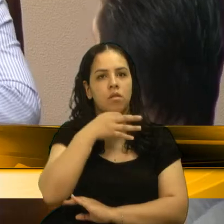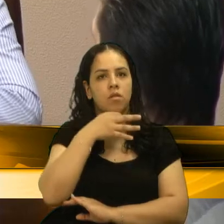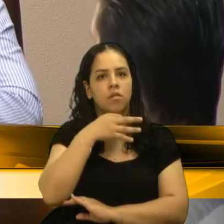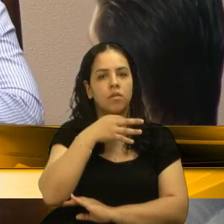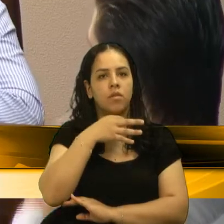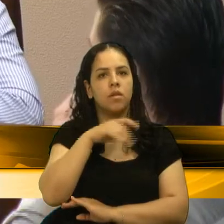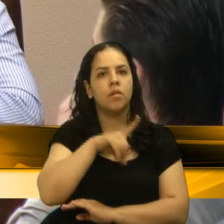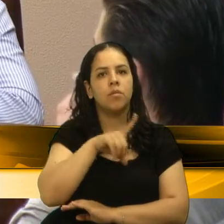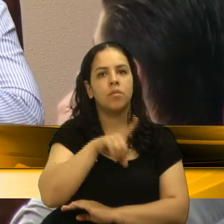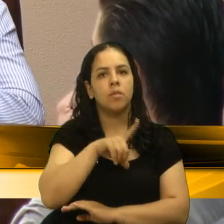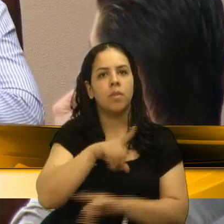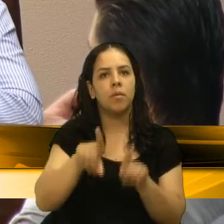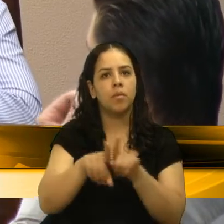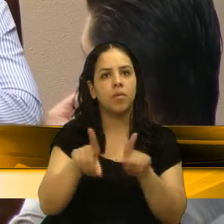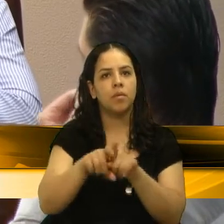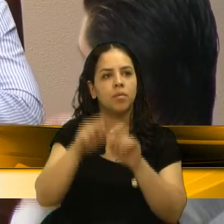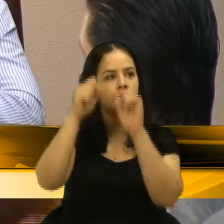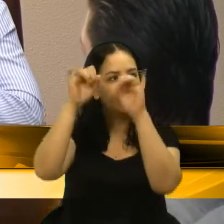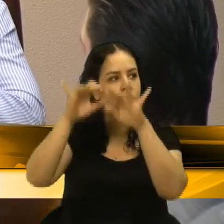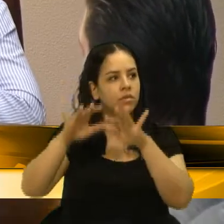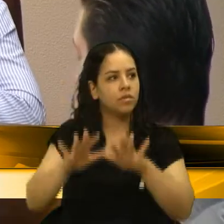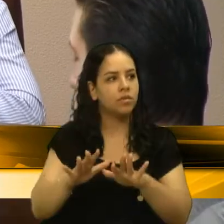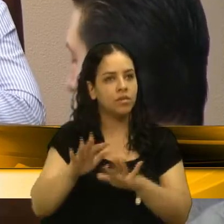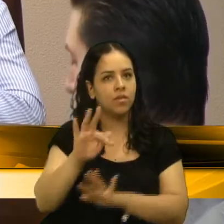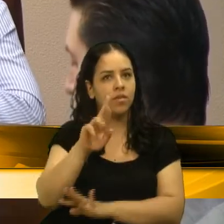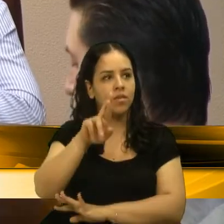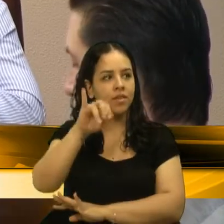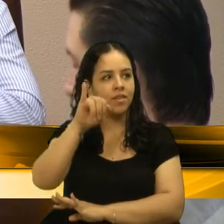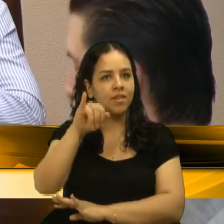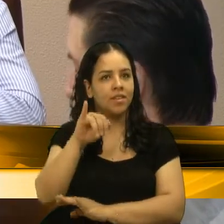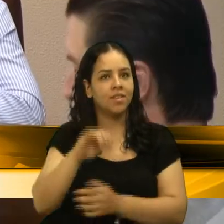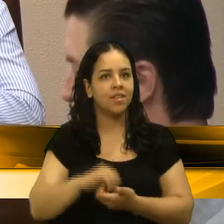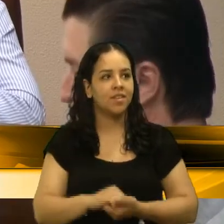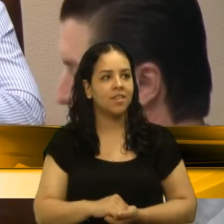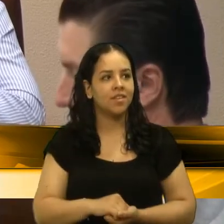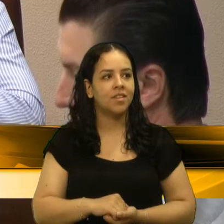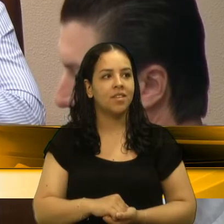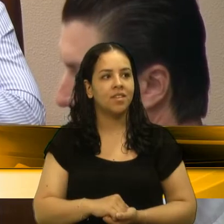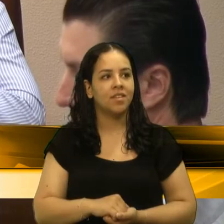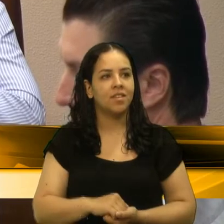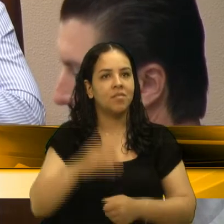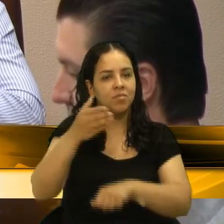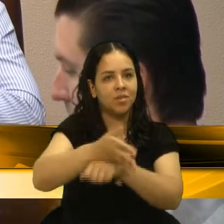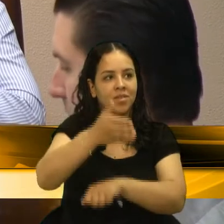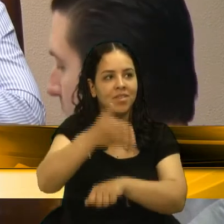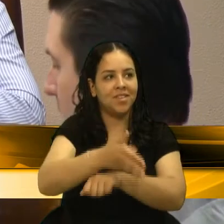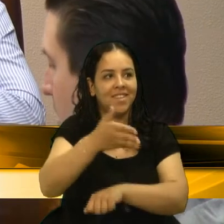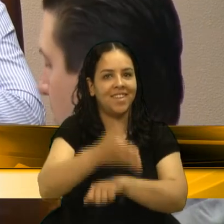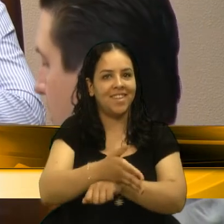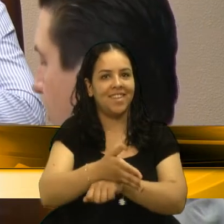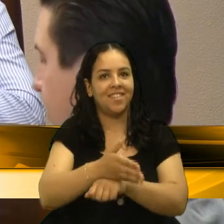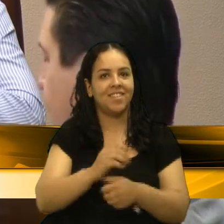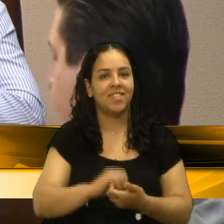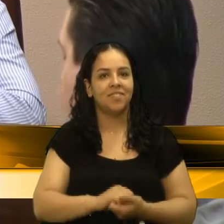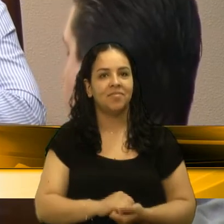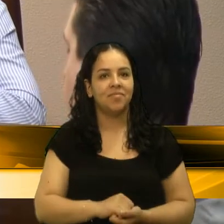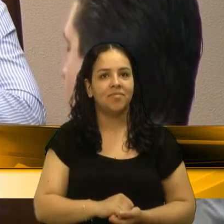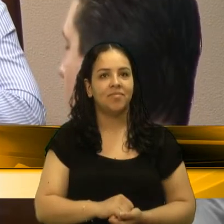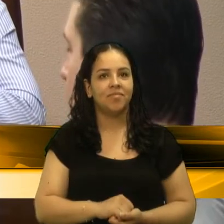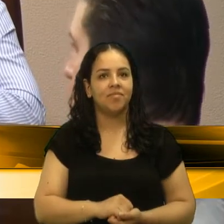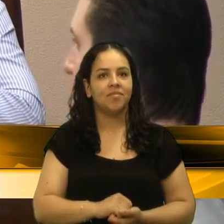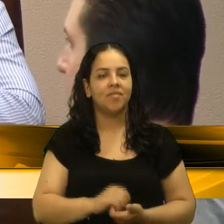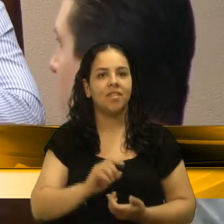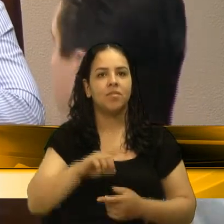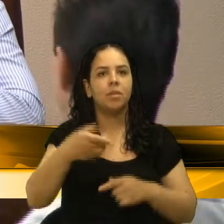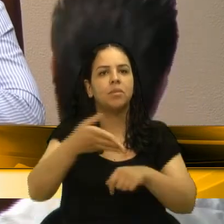Bênção dos Freios Capuchinhos. Em algum momento a senhora teve contato com o referido decreto? Participou efetivamente ou auxiliando nas questões do referido decreto, ou ainda